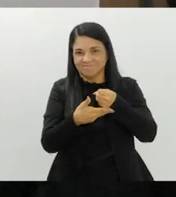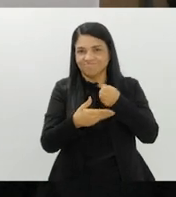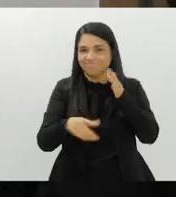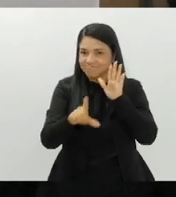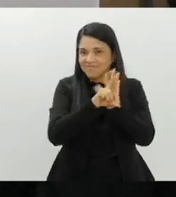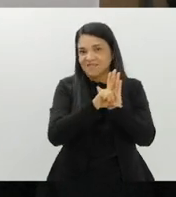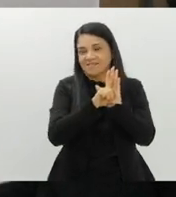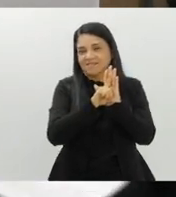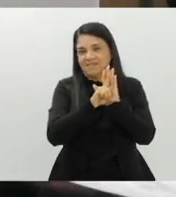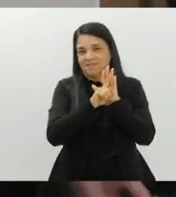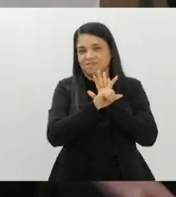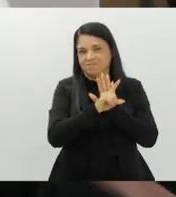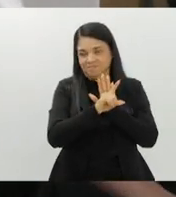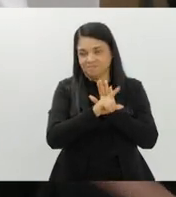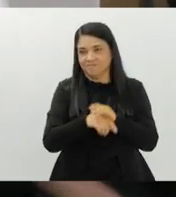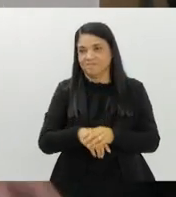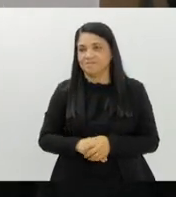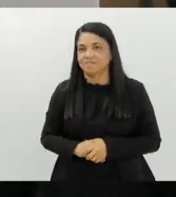lei.